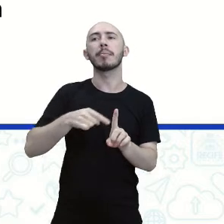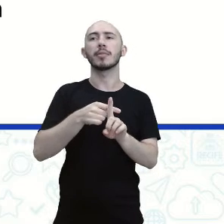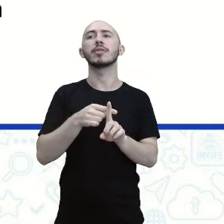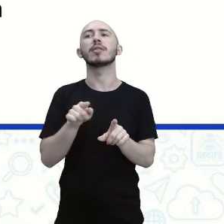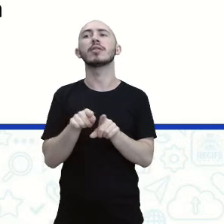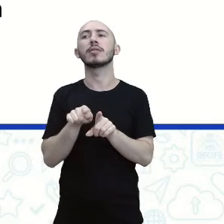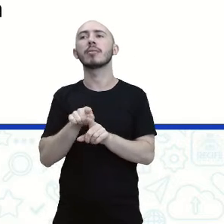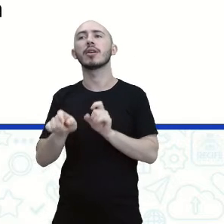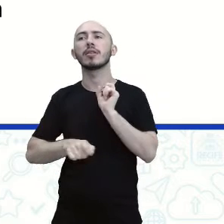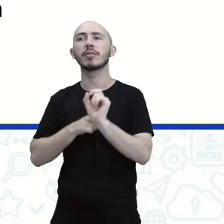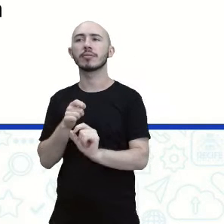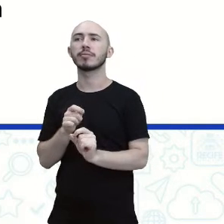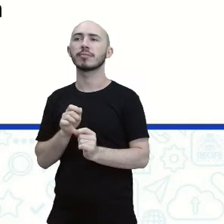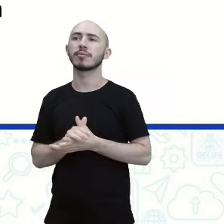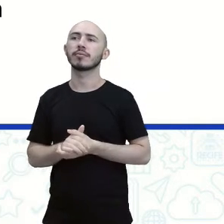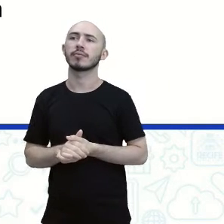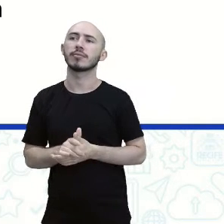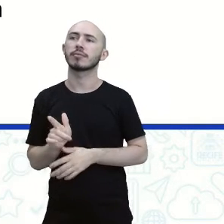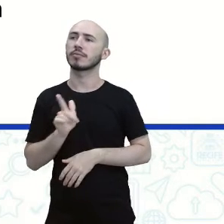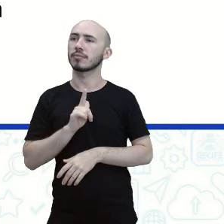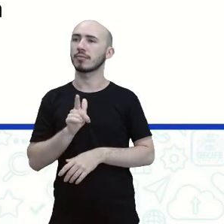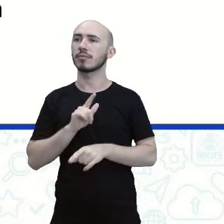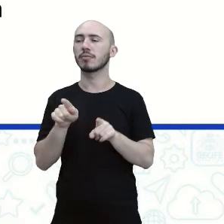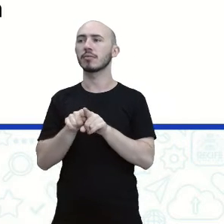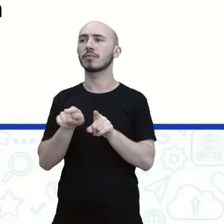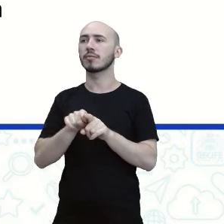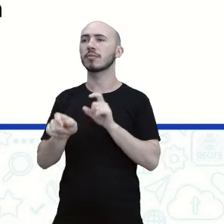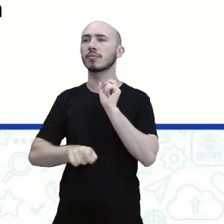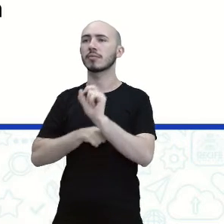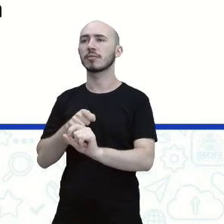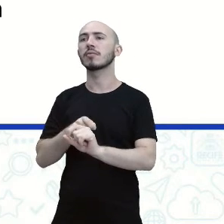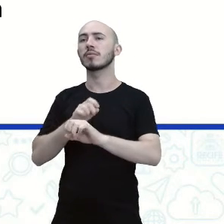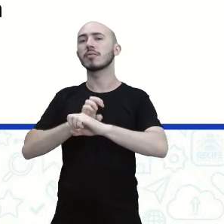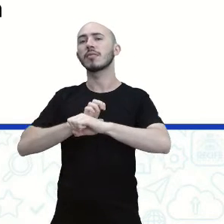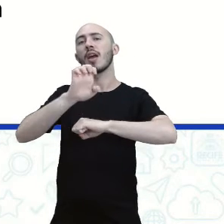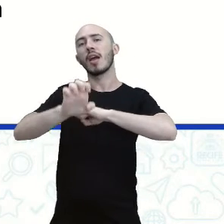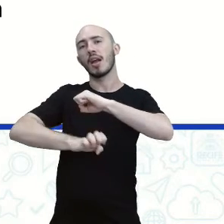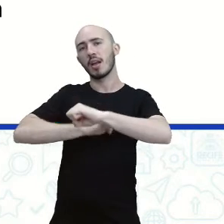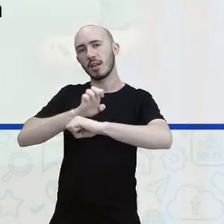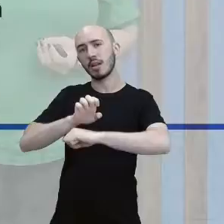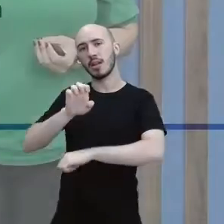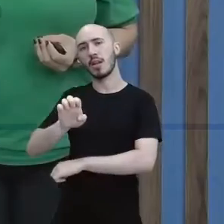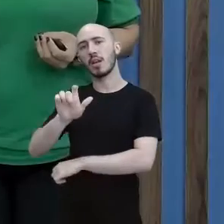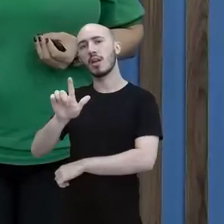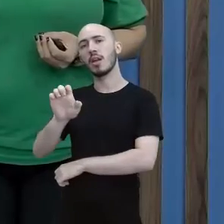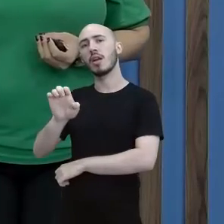também? Nessa esfera teriam elétrons que